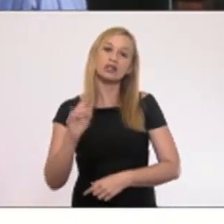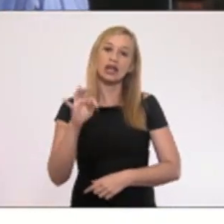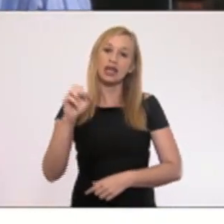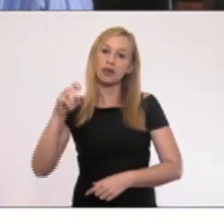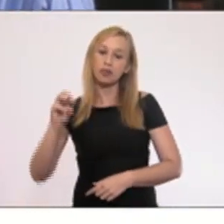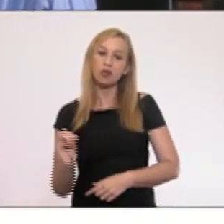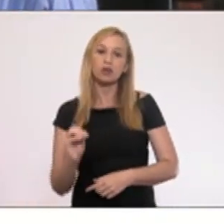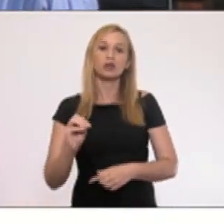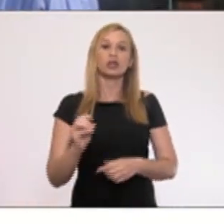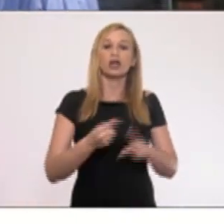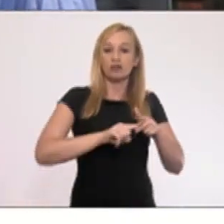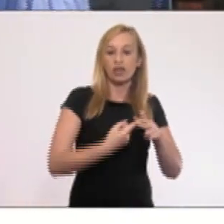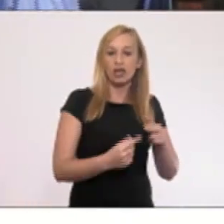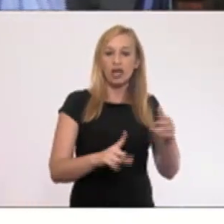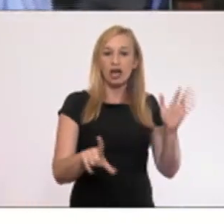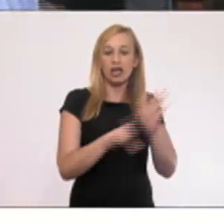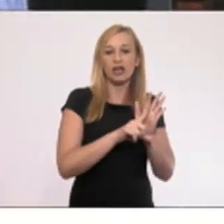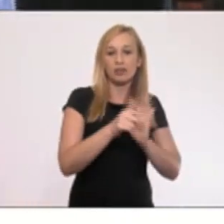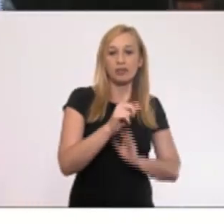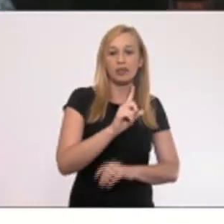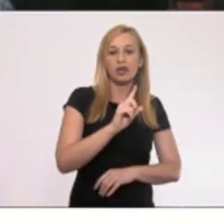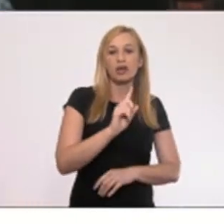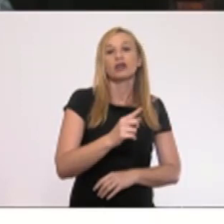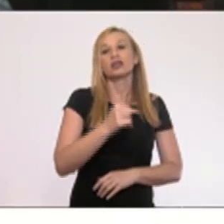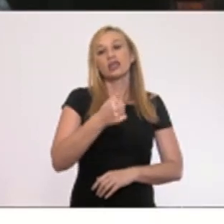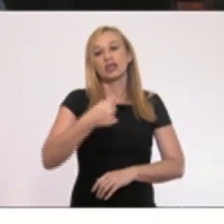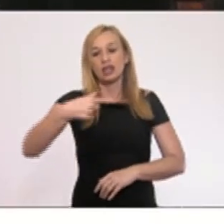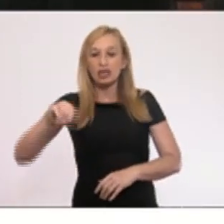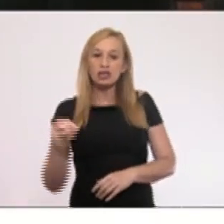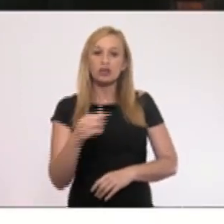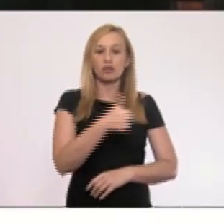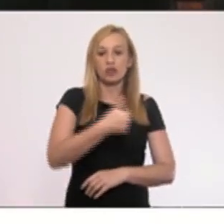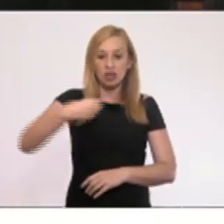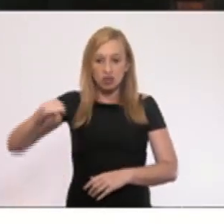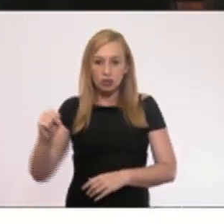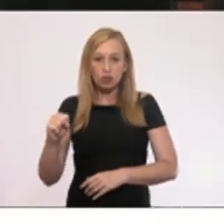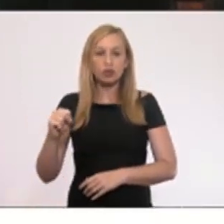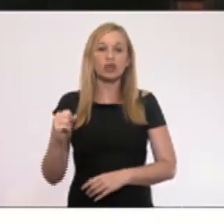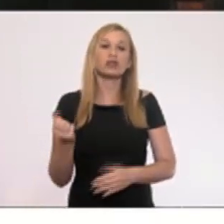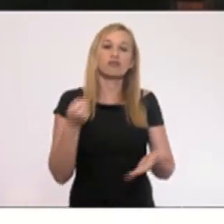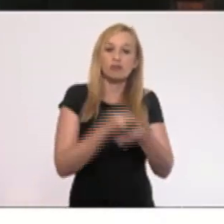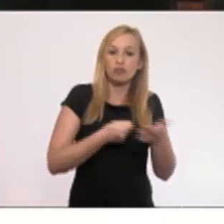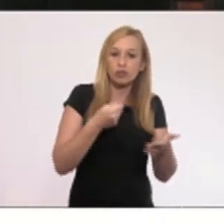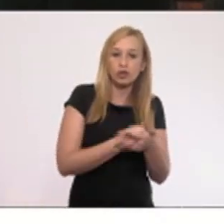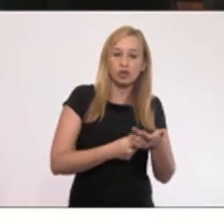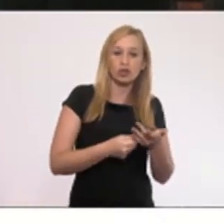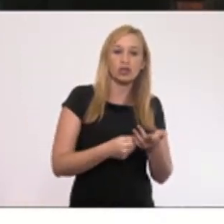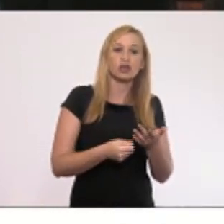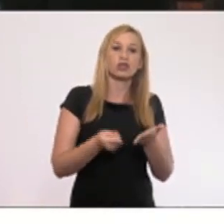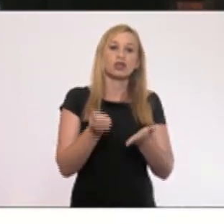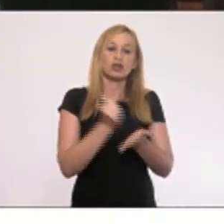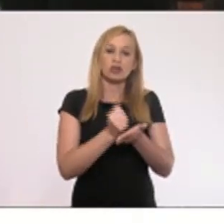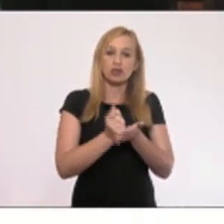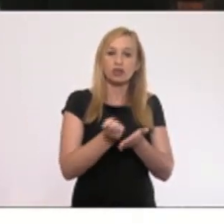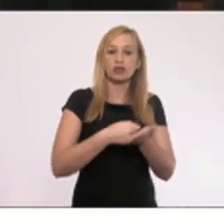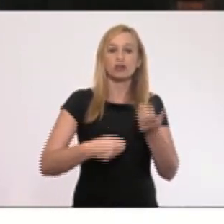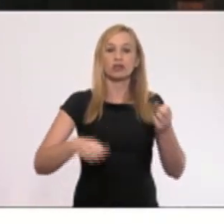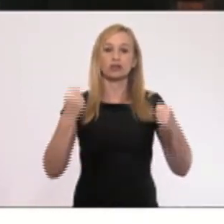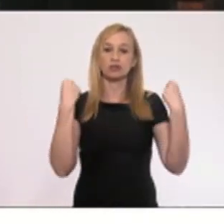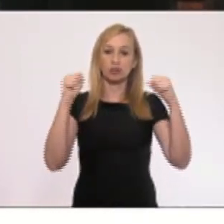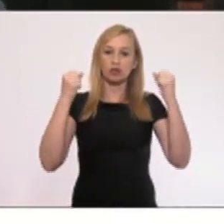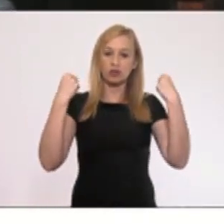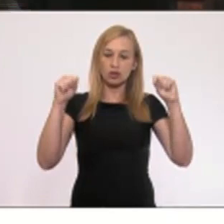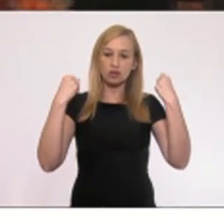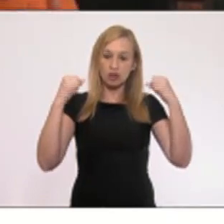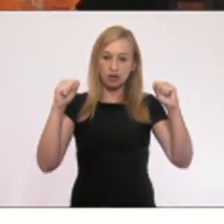Freitas, que altera a lei 8070, de 11 de agosto de 2018, dispõe sobre a obrigatoriedade de registro de profissional de educação física como